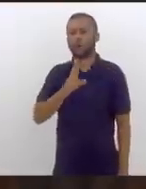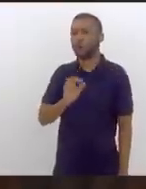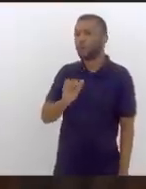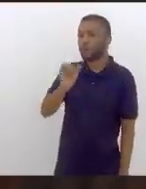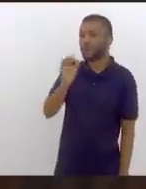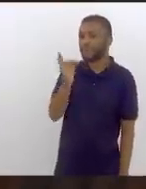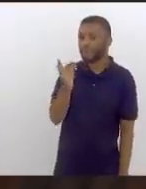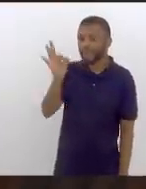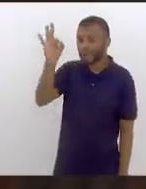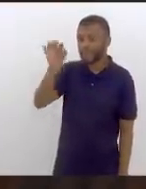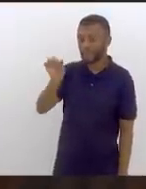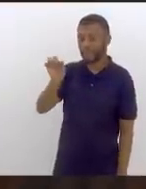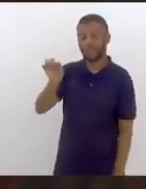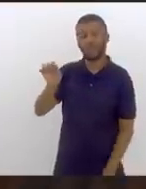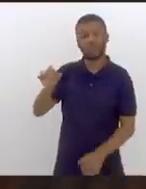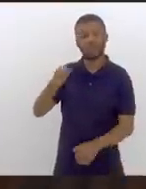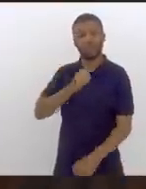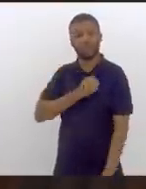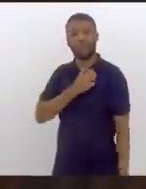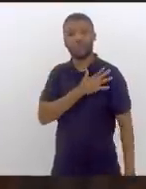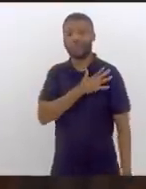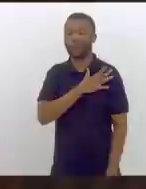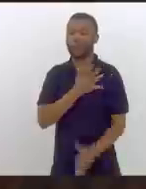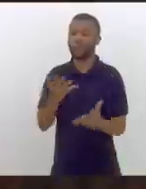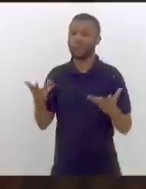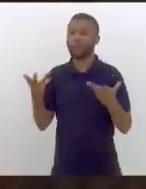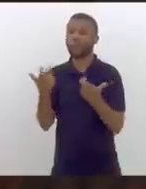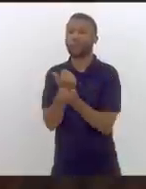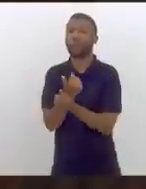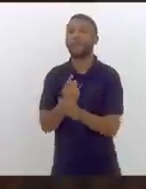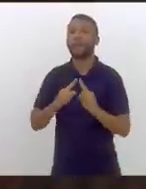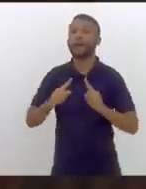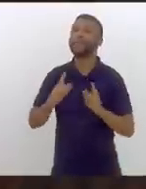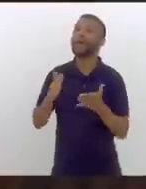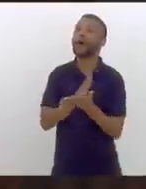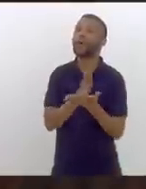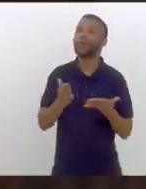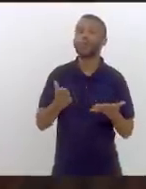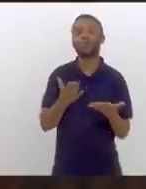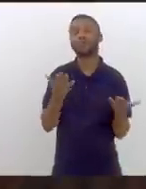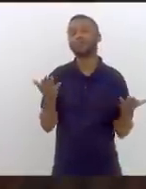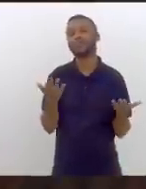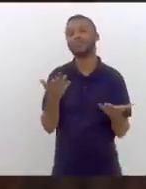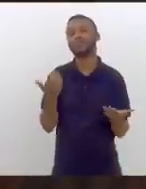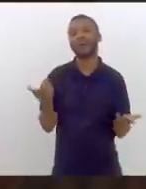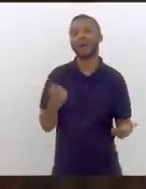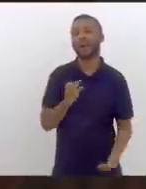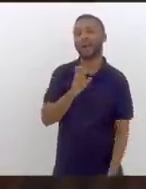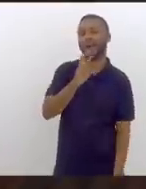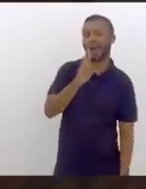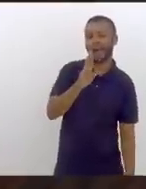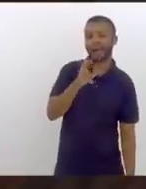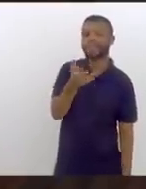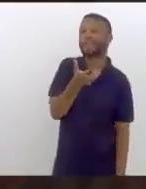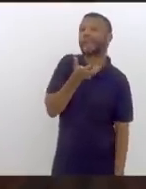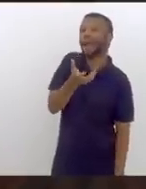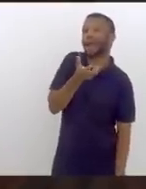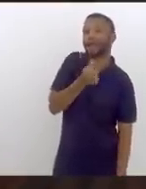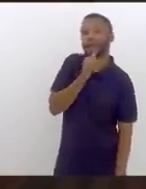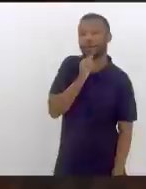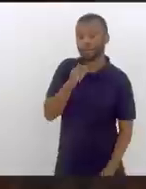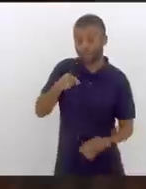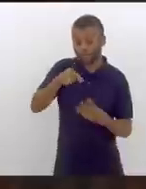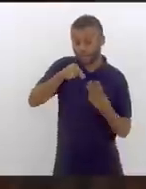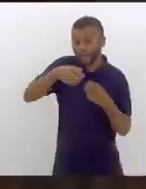excelente Coronel mas infelizmente alguns usos o r quero é o que eu quero eu por exemplo tinha três férias